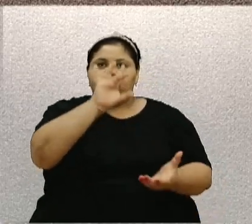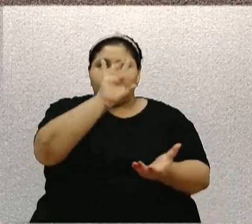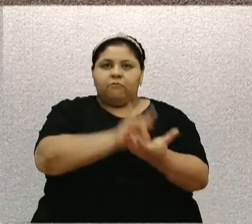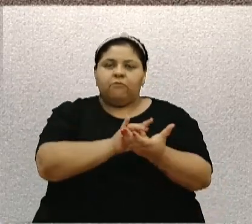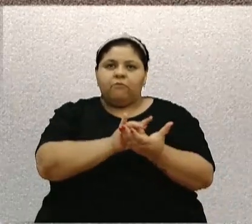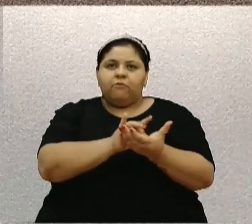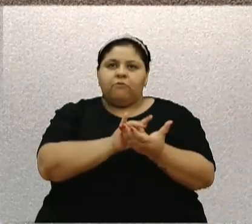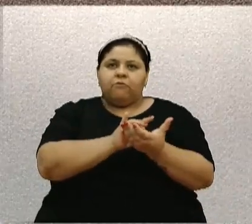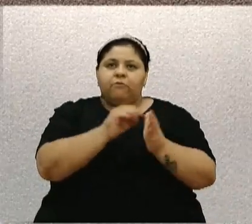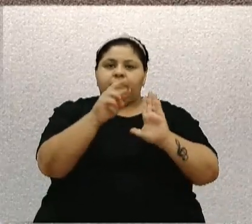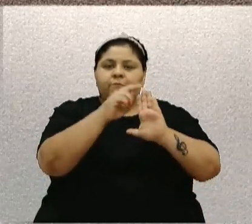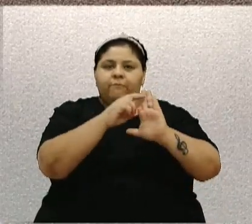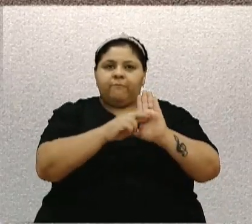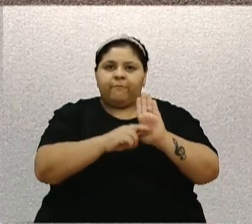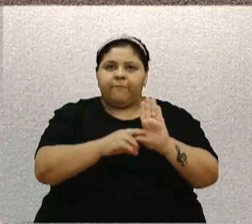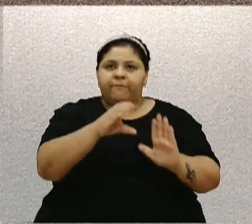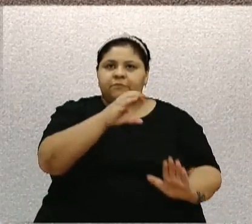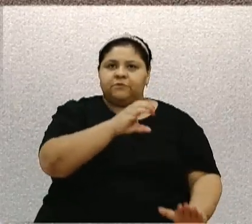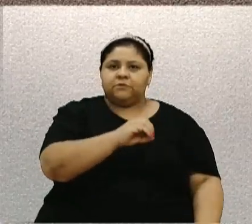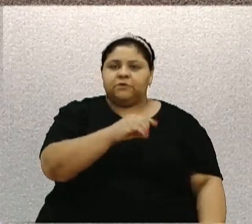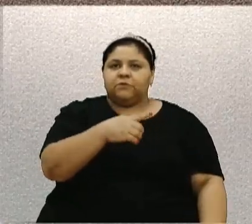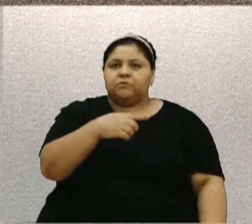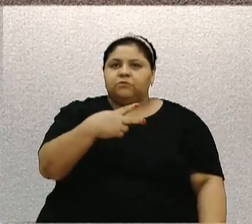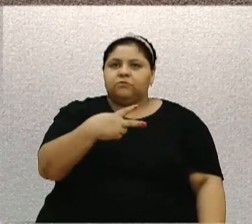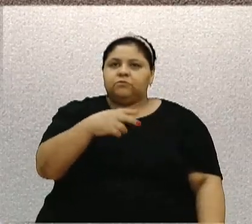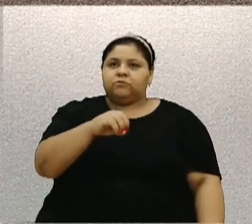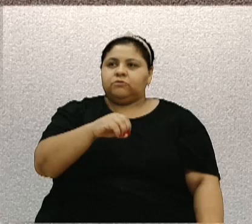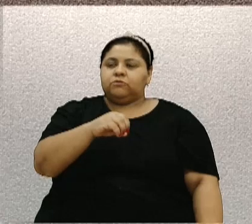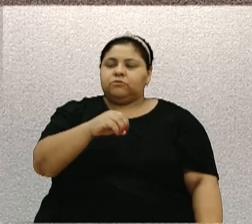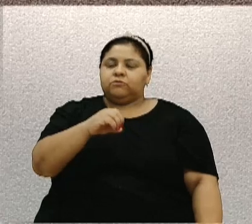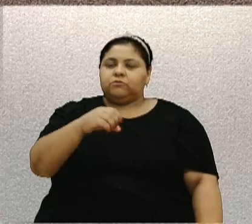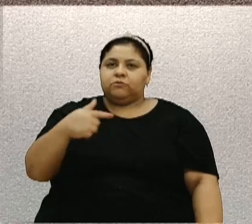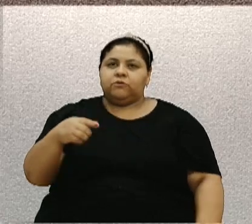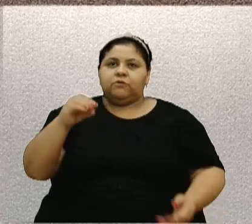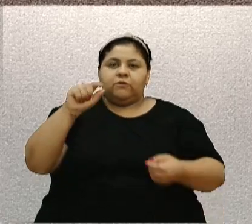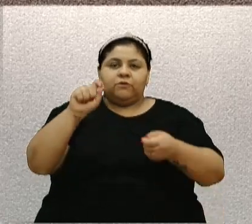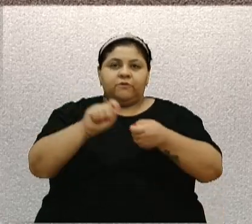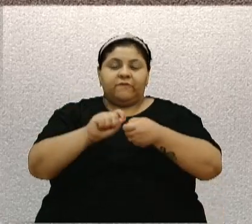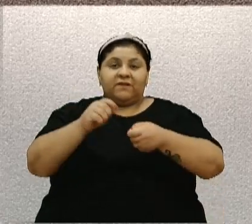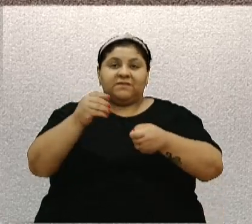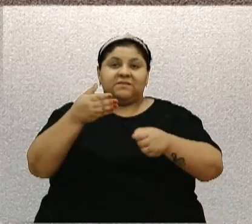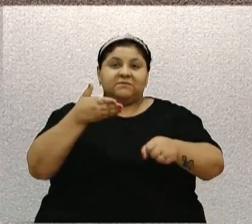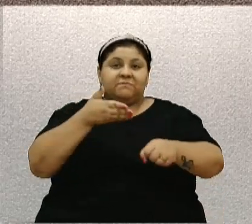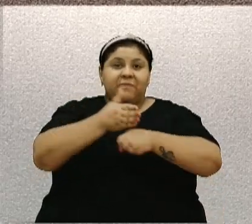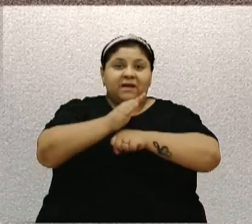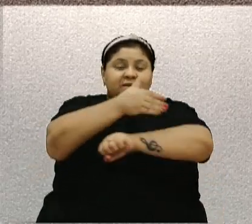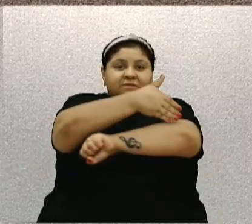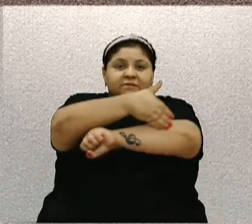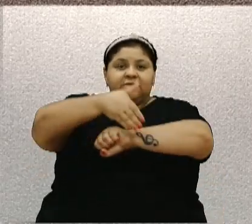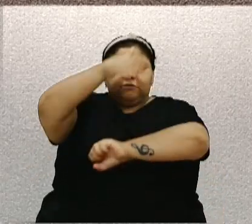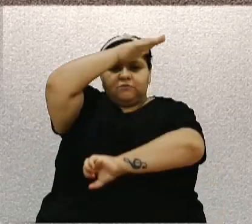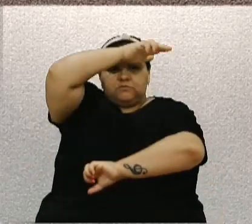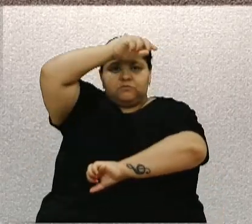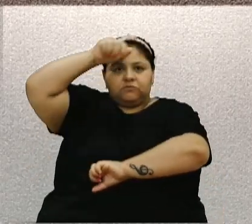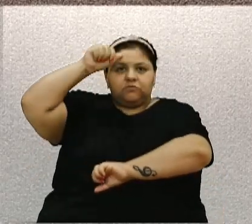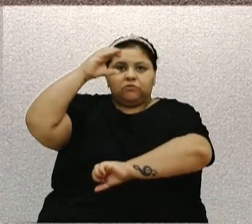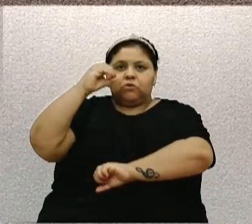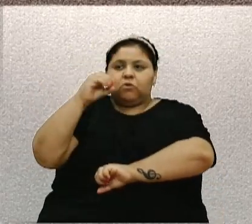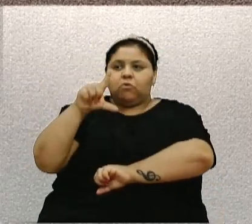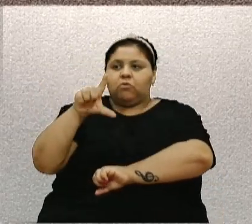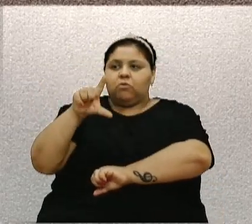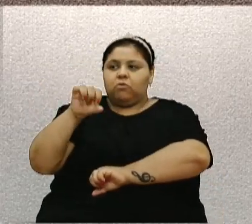Instrução Normativa 01/2007 e consta como Estrada Municipal Olívio Alberto